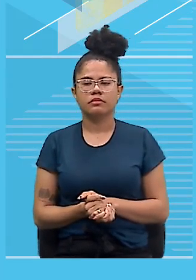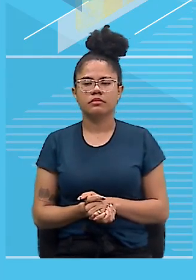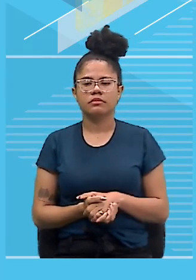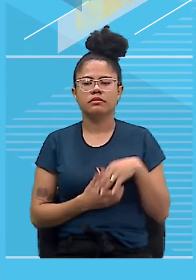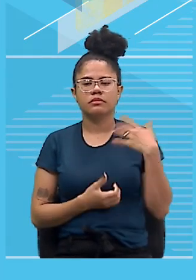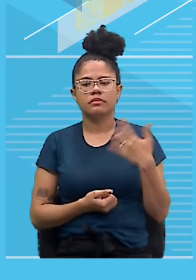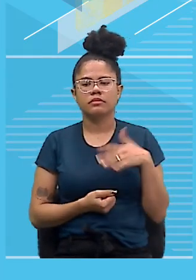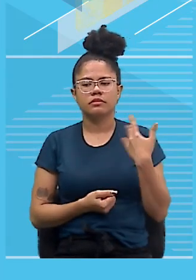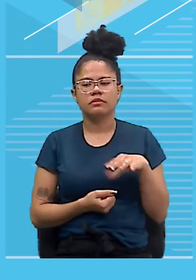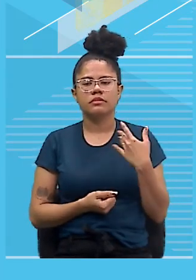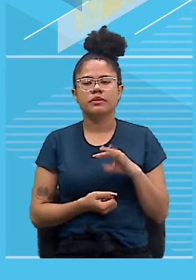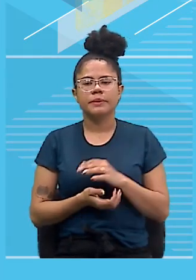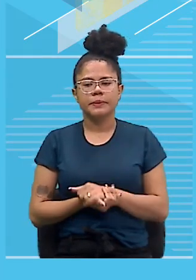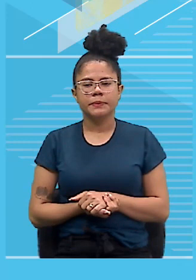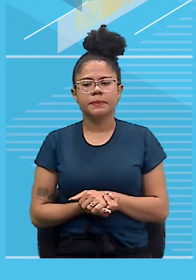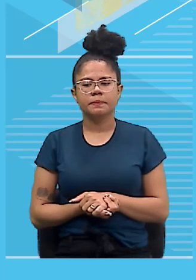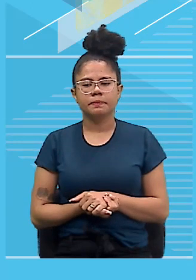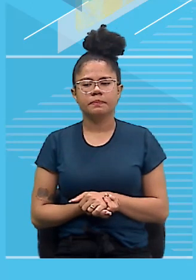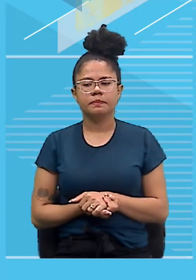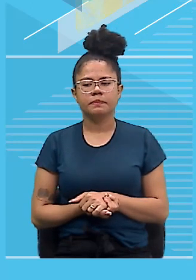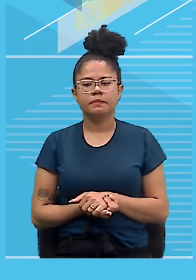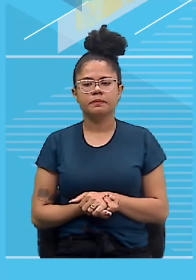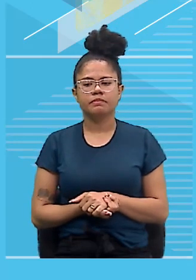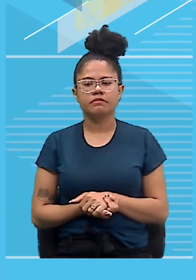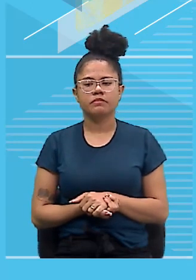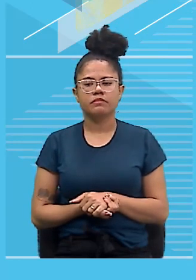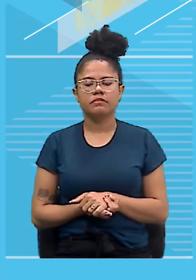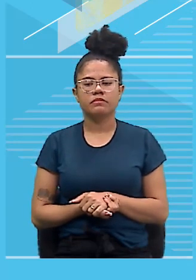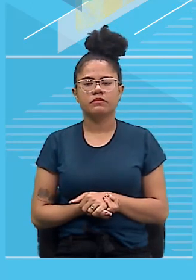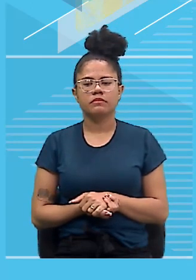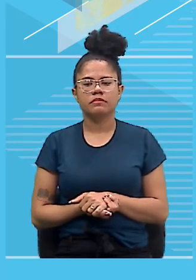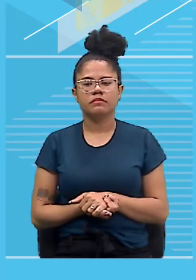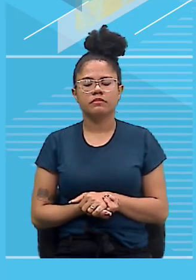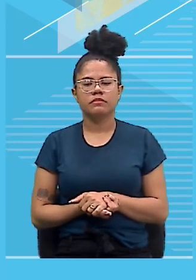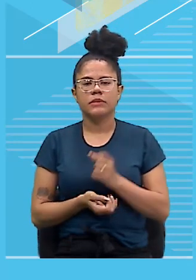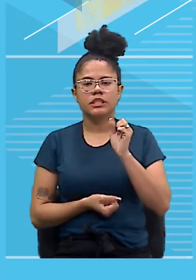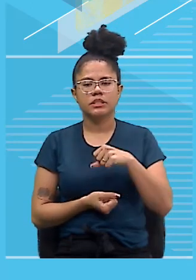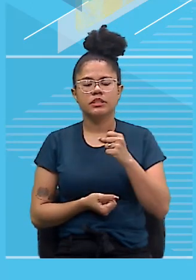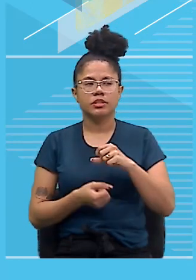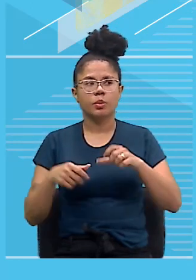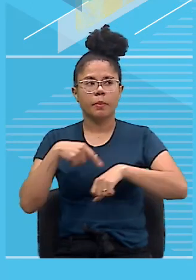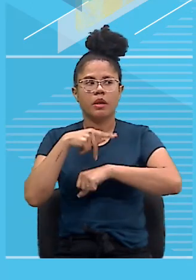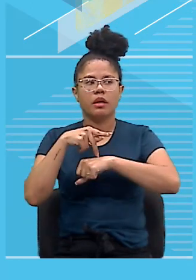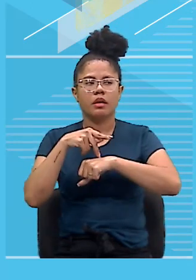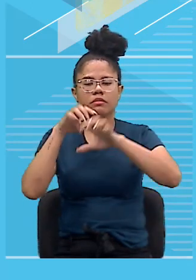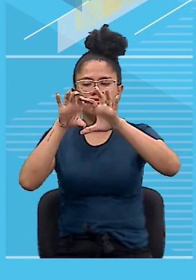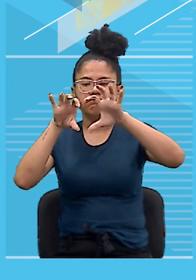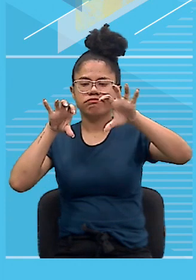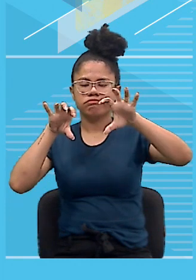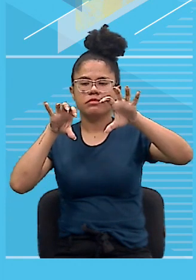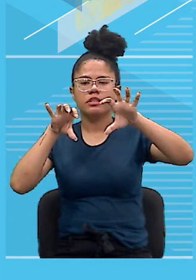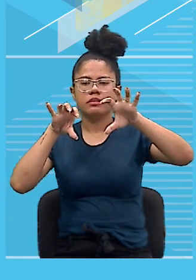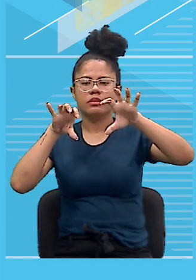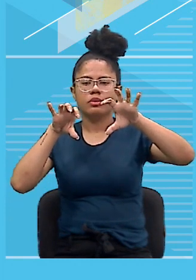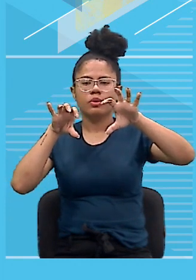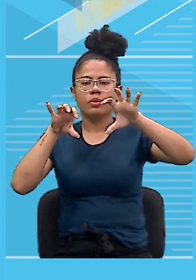vi professora e o bicho pega hein galera é um país dividido entre o governo que controla